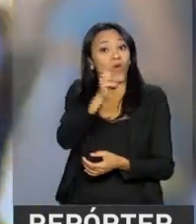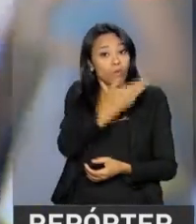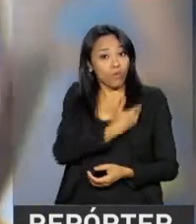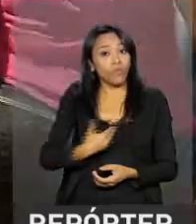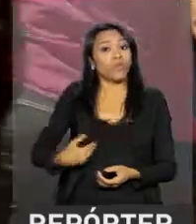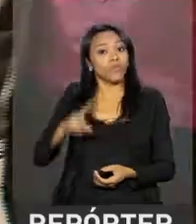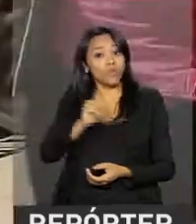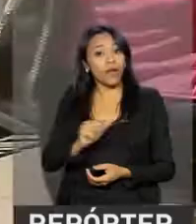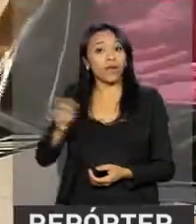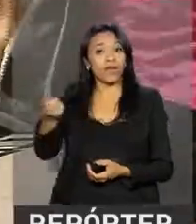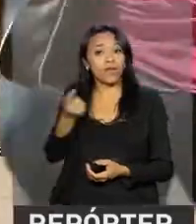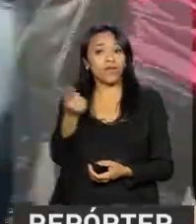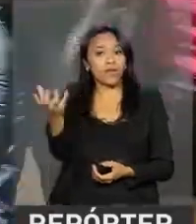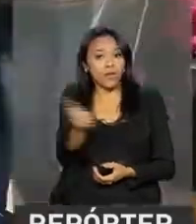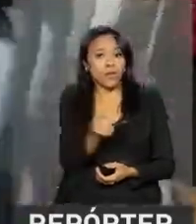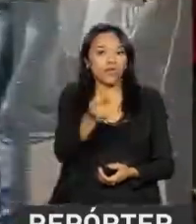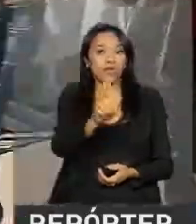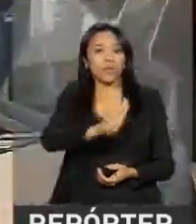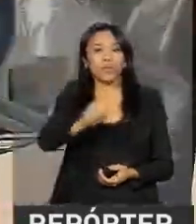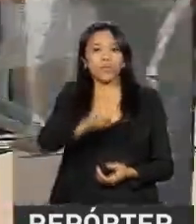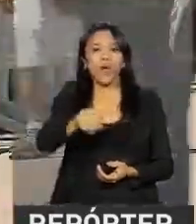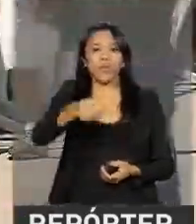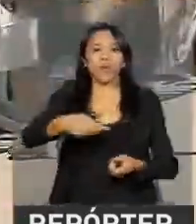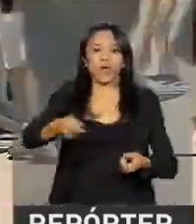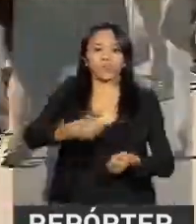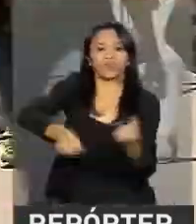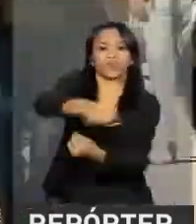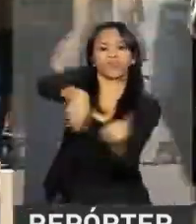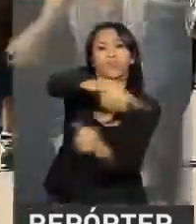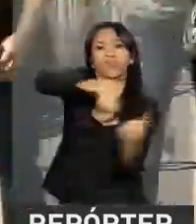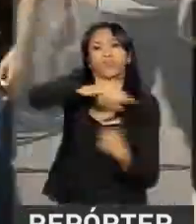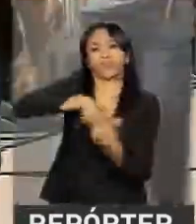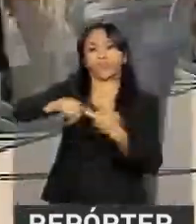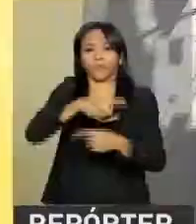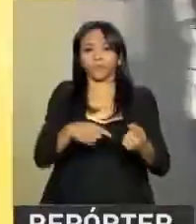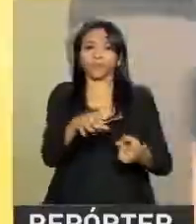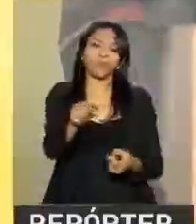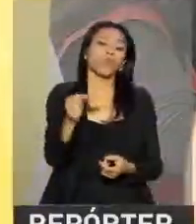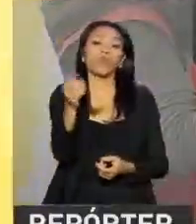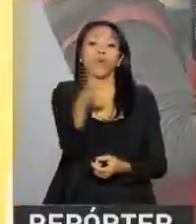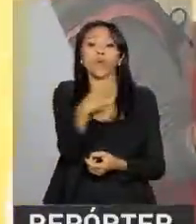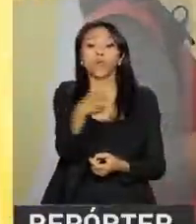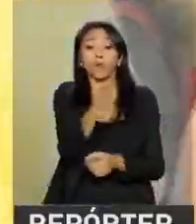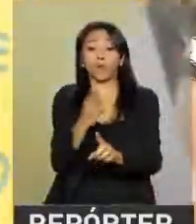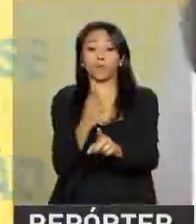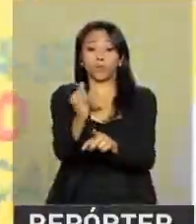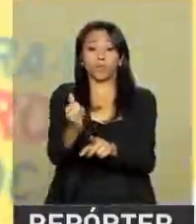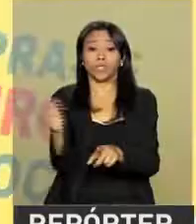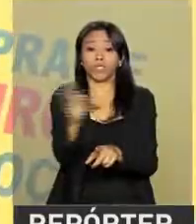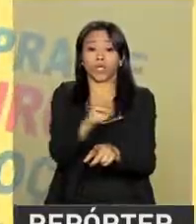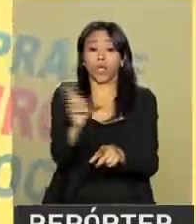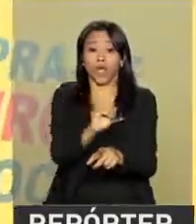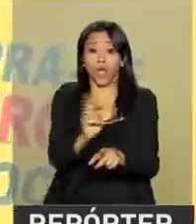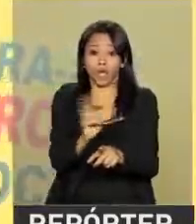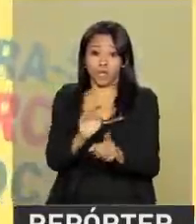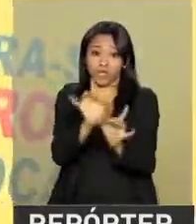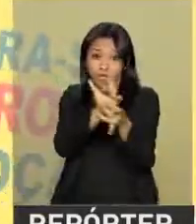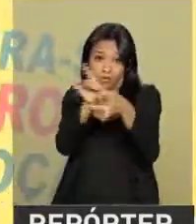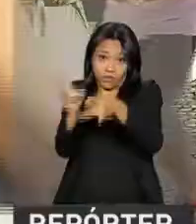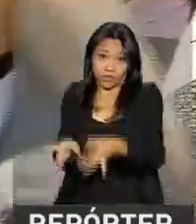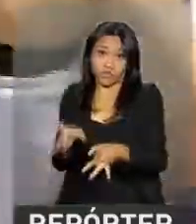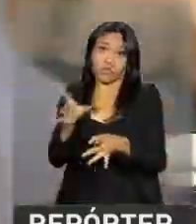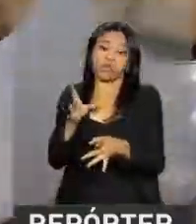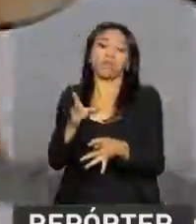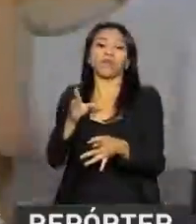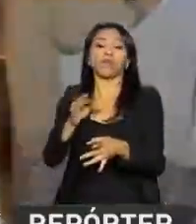economia amados recursos do pis pasep com os mais de 44 bilhões de reais das contas inativas do fgts